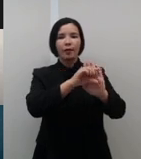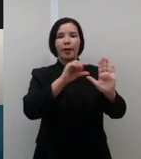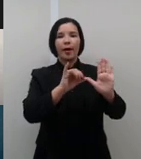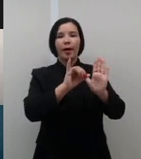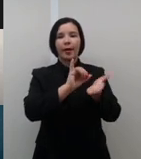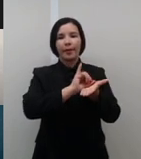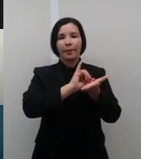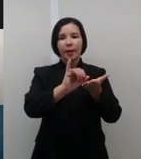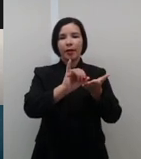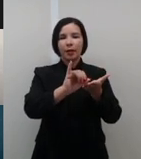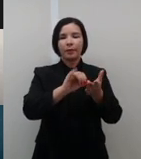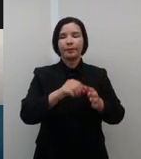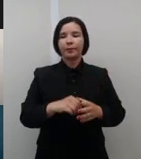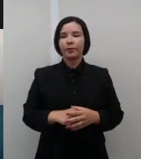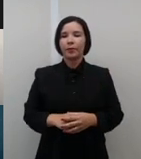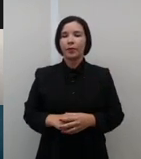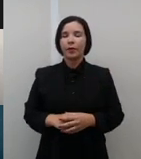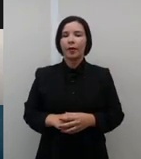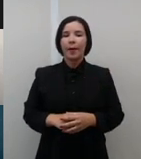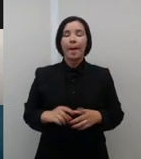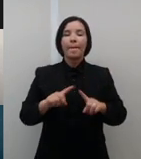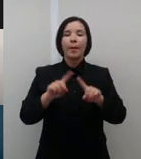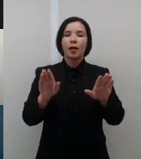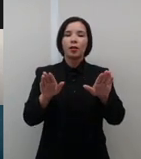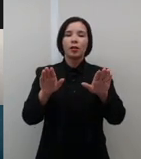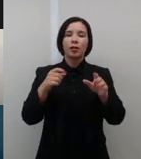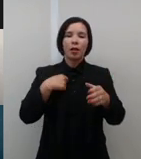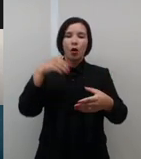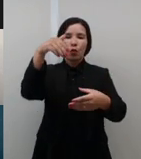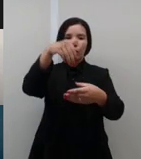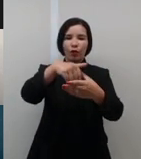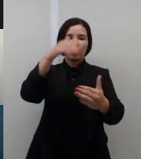mas voto no sentido do desprovimento do especial.